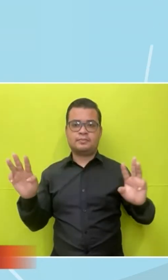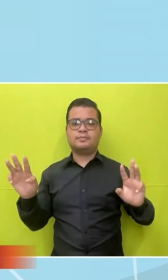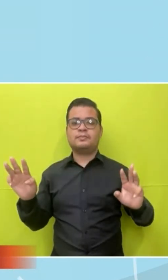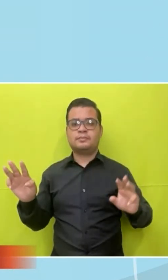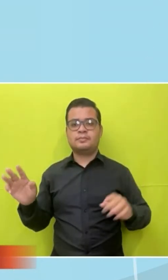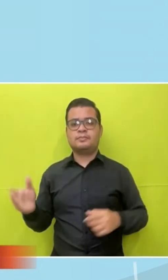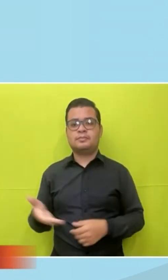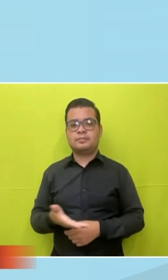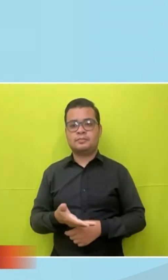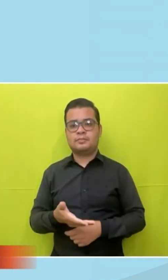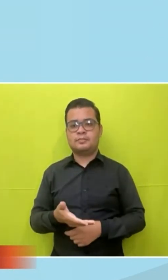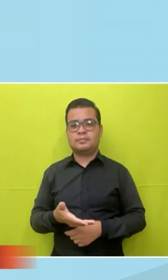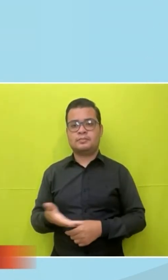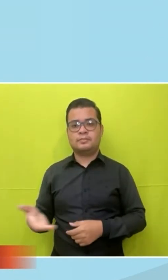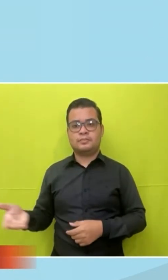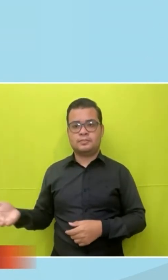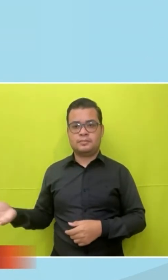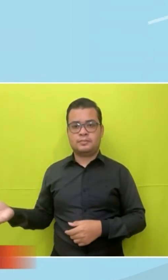ifg.edu.br.